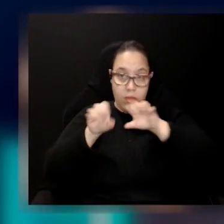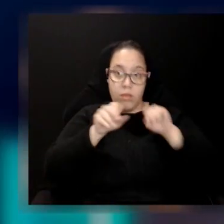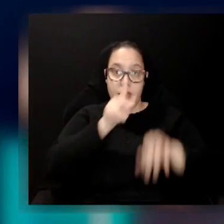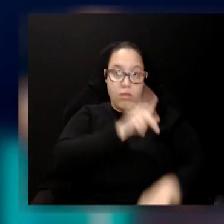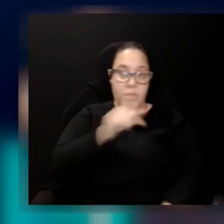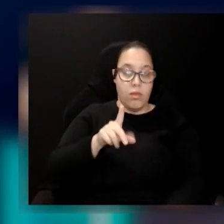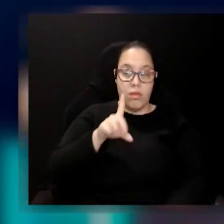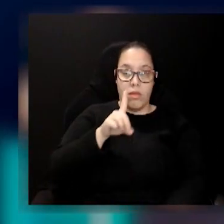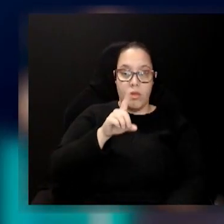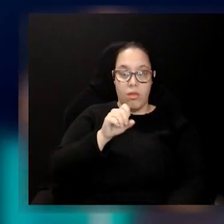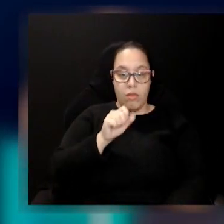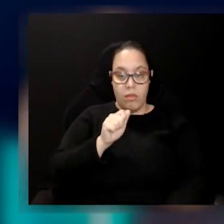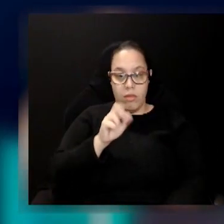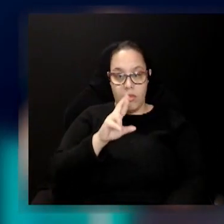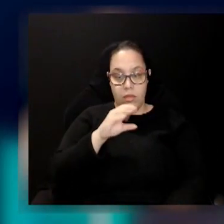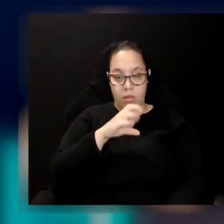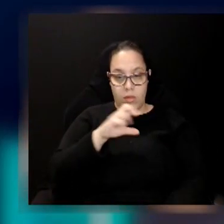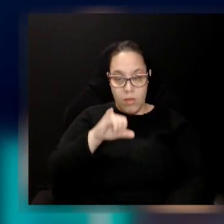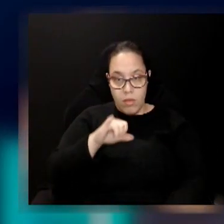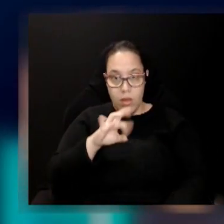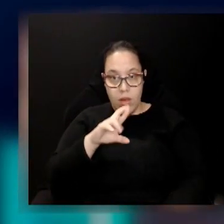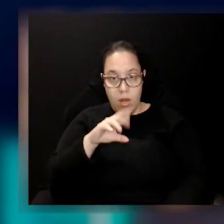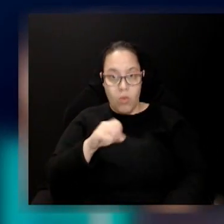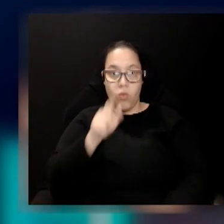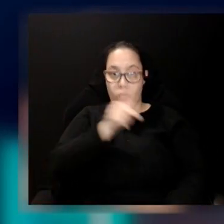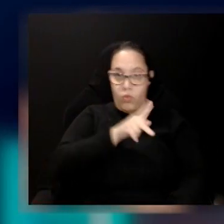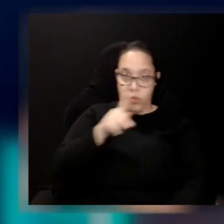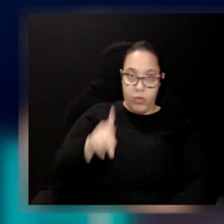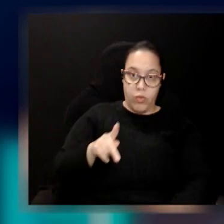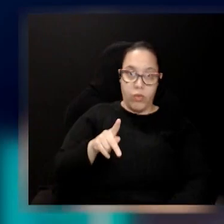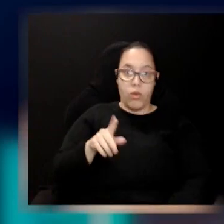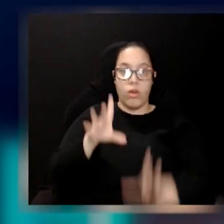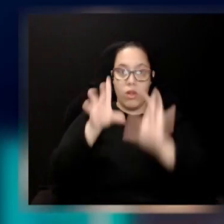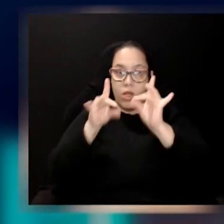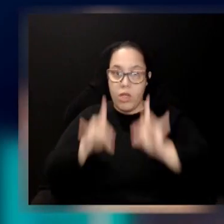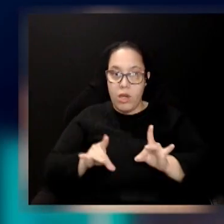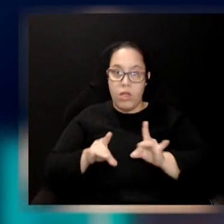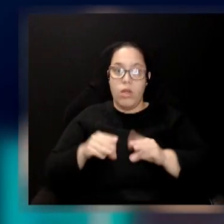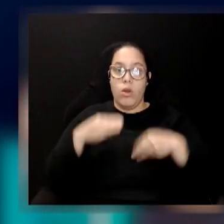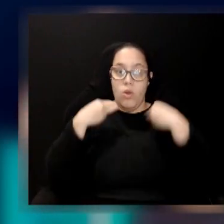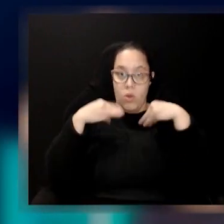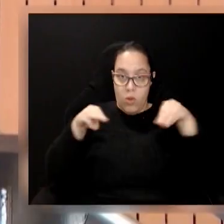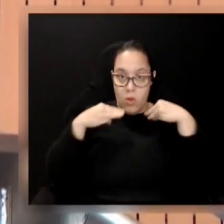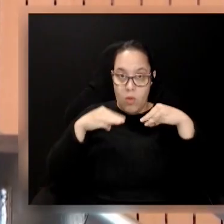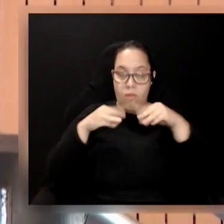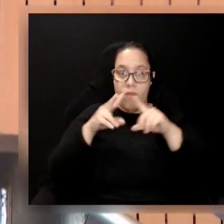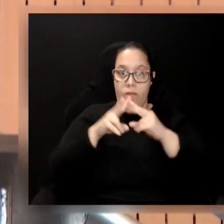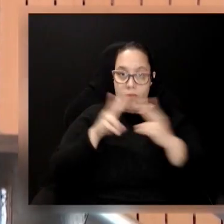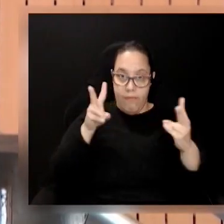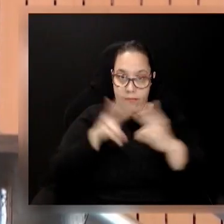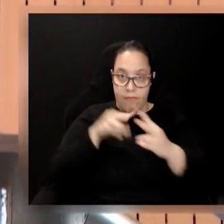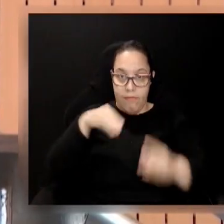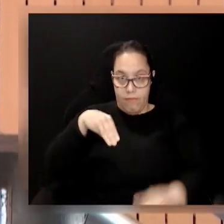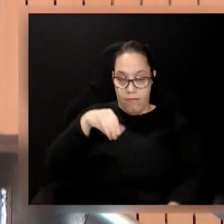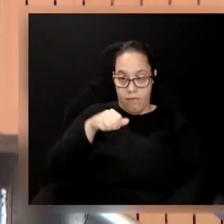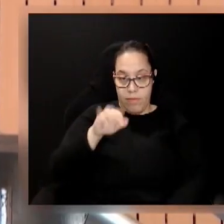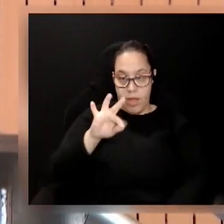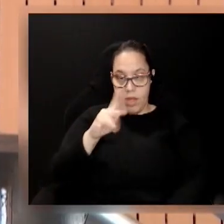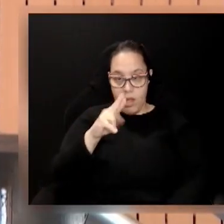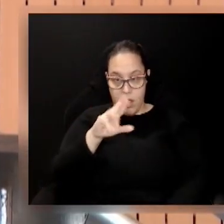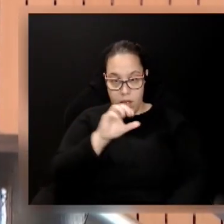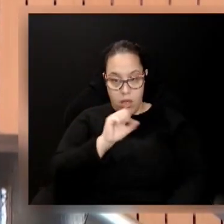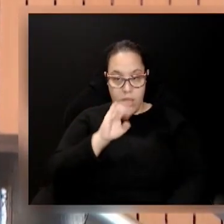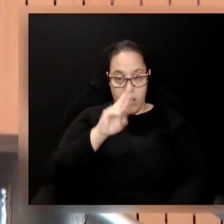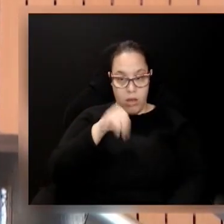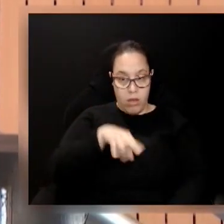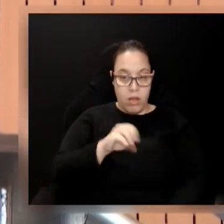Darcy Ribeiro ao professor e especialista em marketing digital Matheus Bueno. A homenagem foi proposta